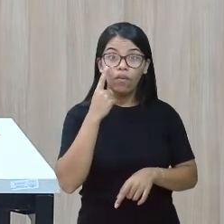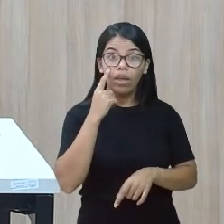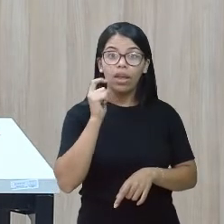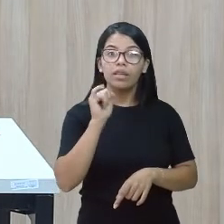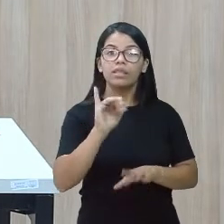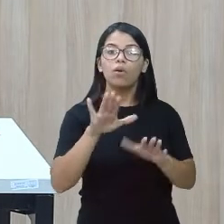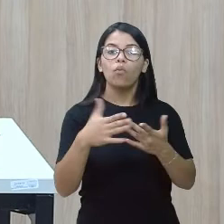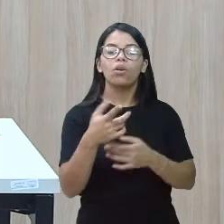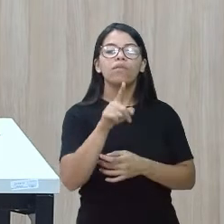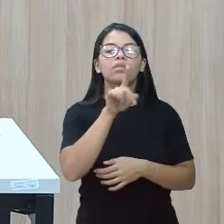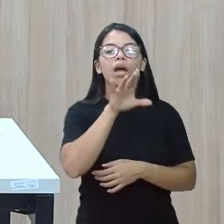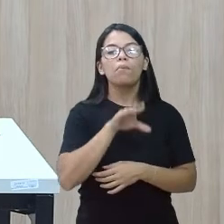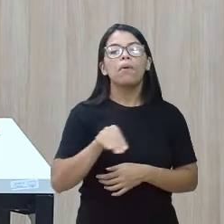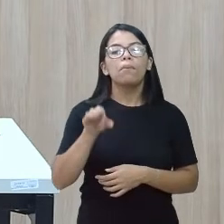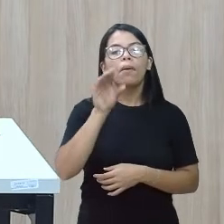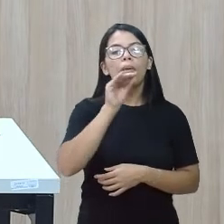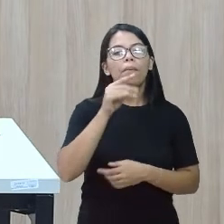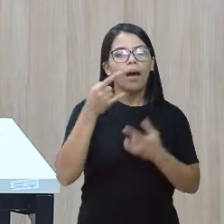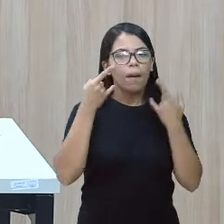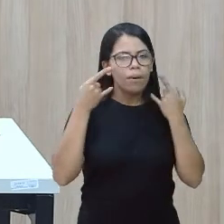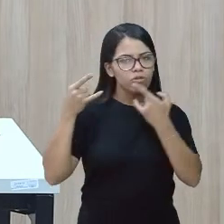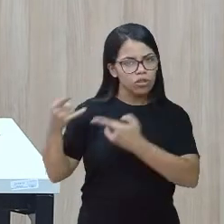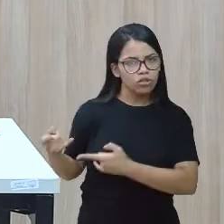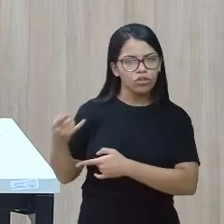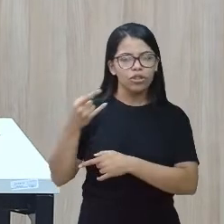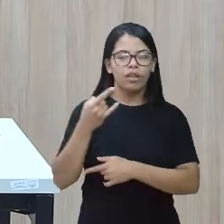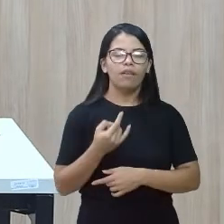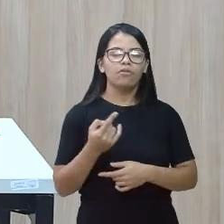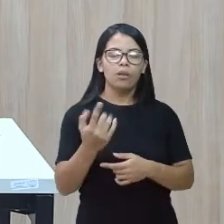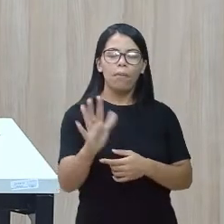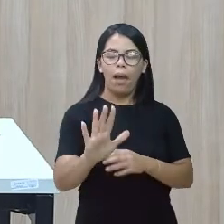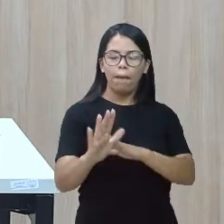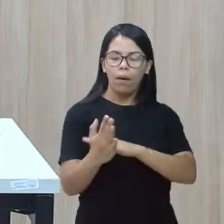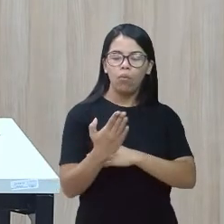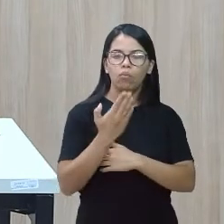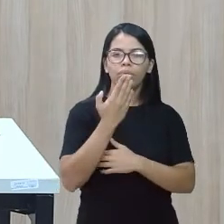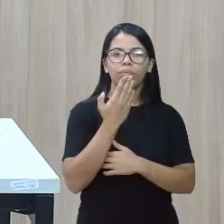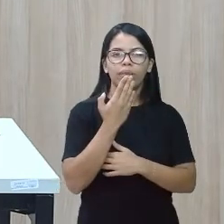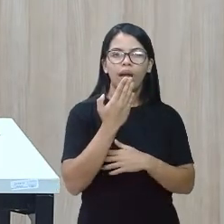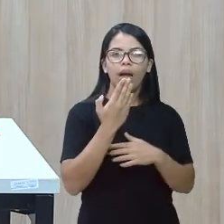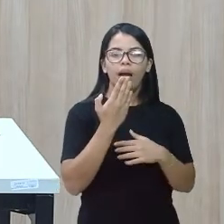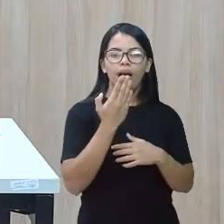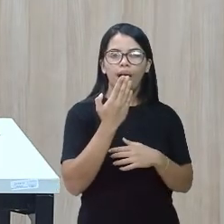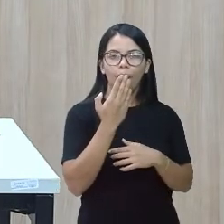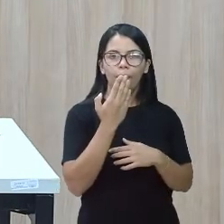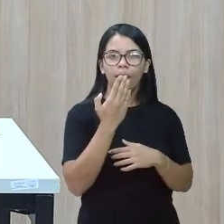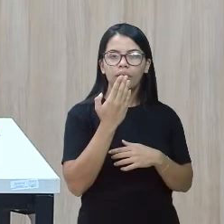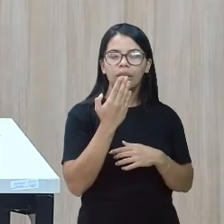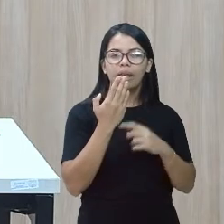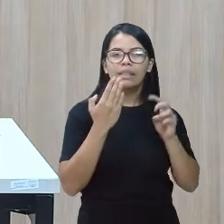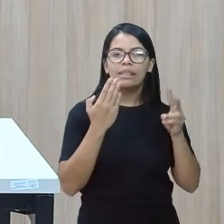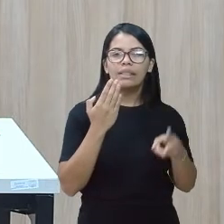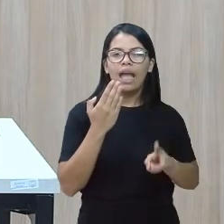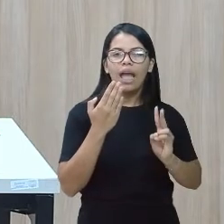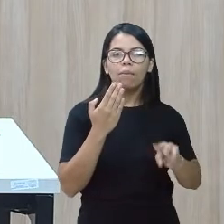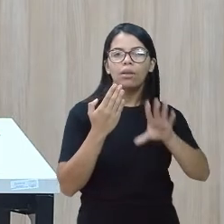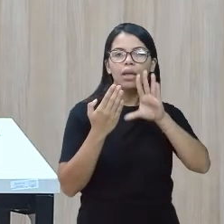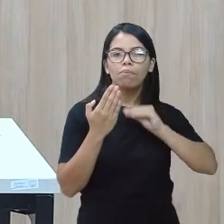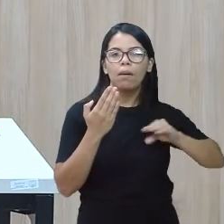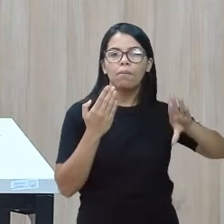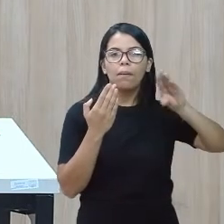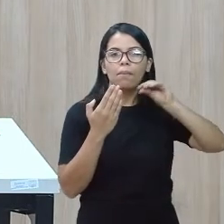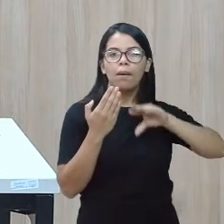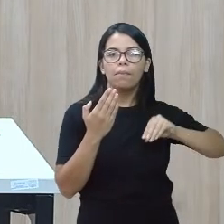né? No caso aí sem máscara, e você vai ver que cada vez que pronunciamos uma palavra, né,